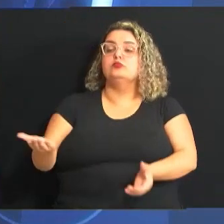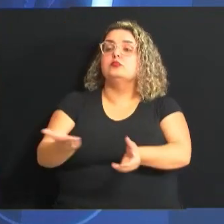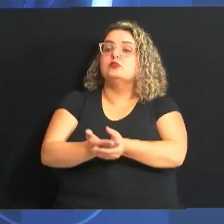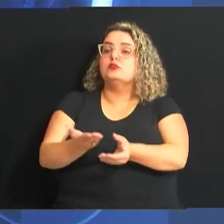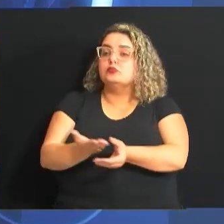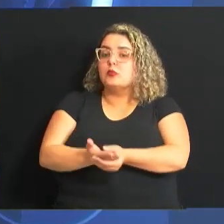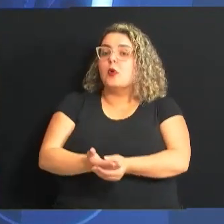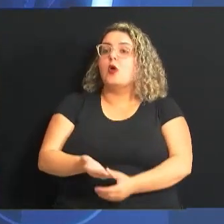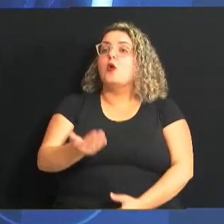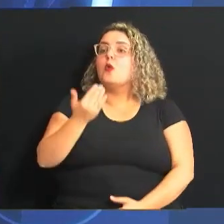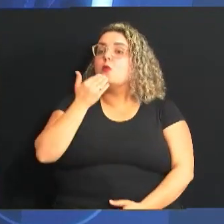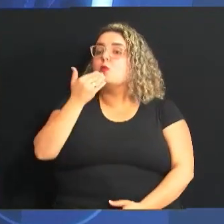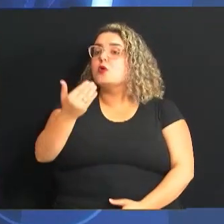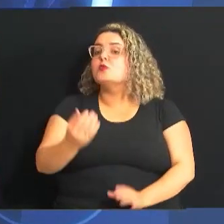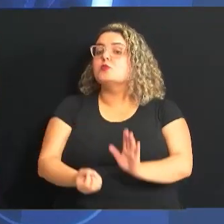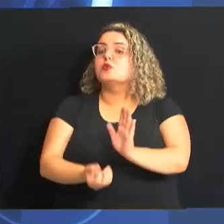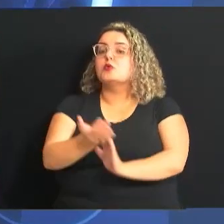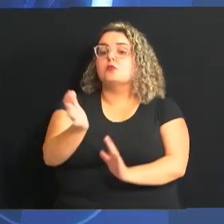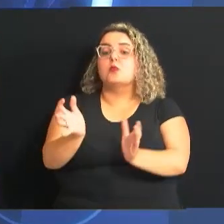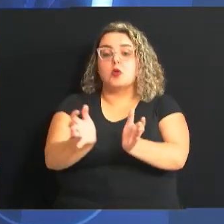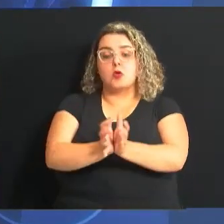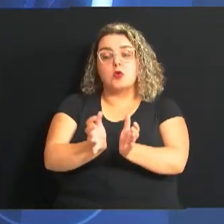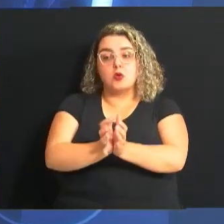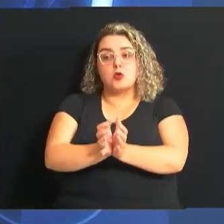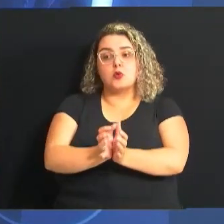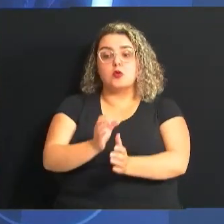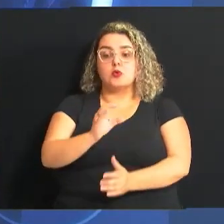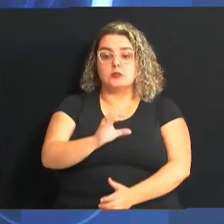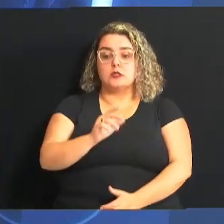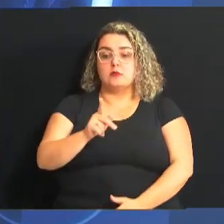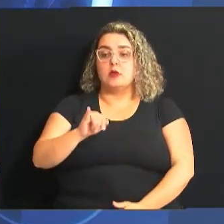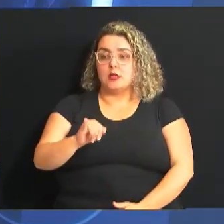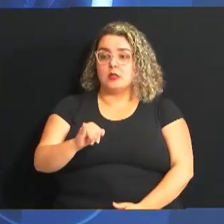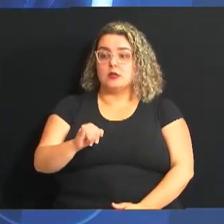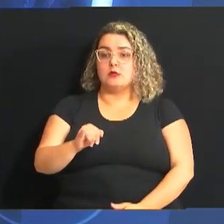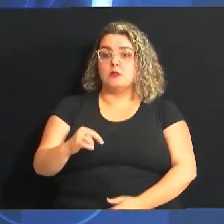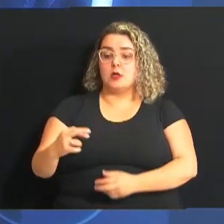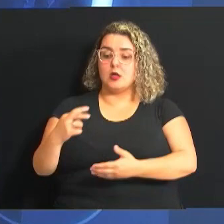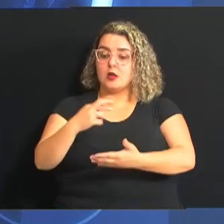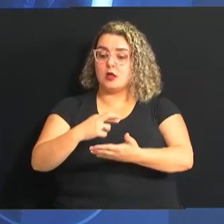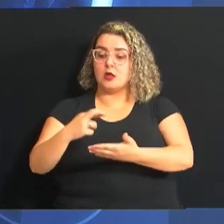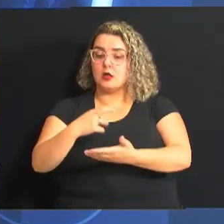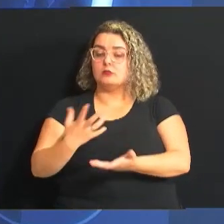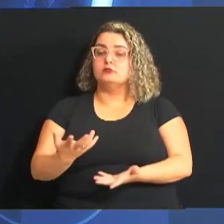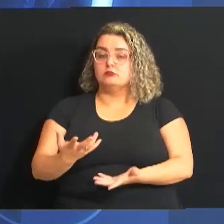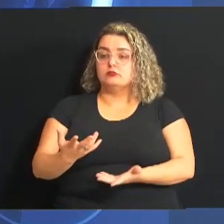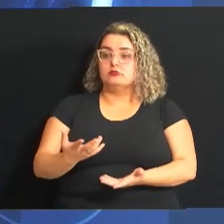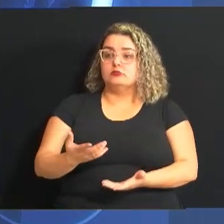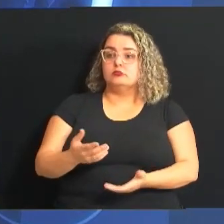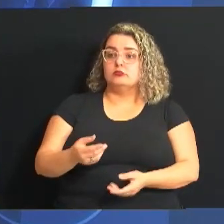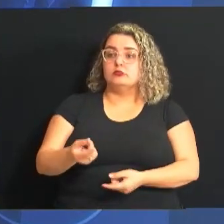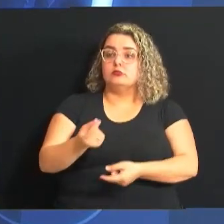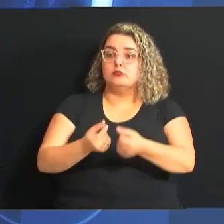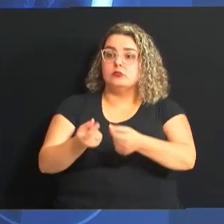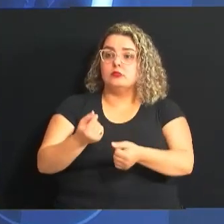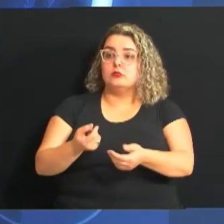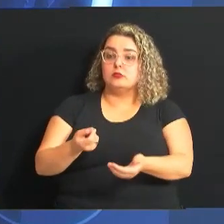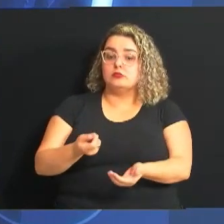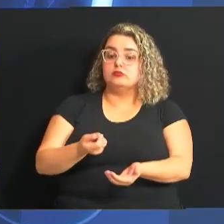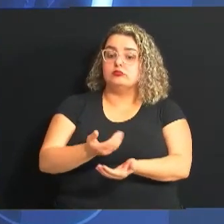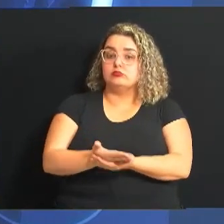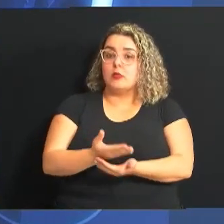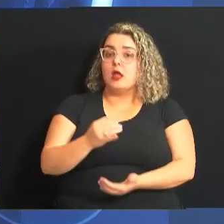de criação de uma comissão parlamentar de inquérito para apurar suposta cobrança de vantagens indevidas